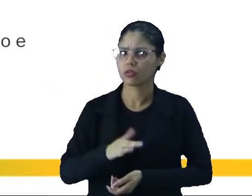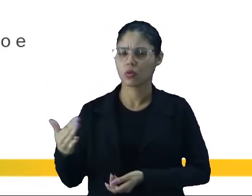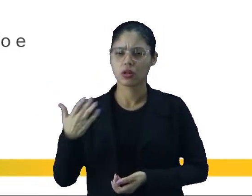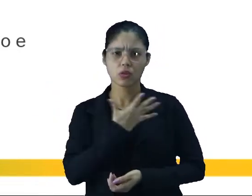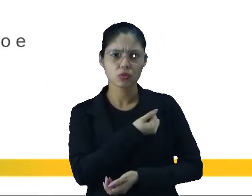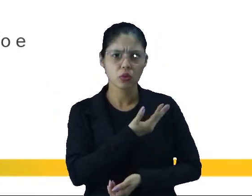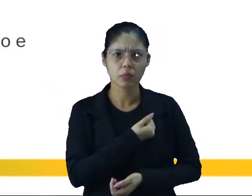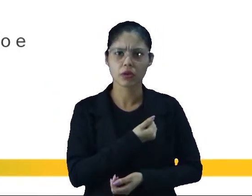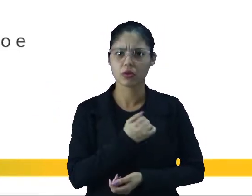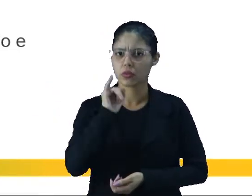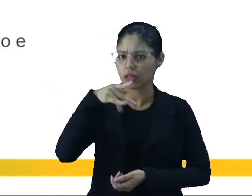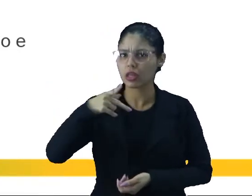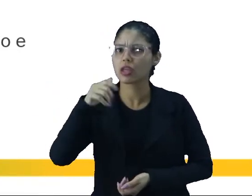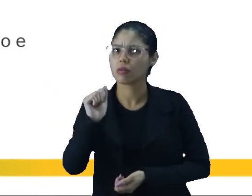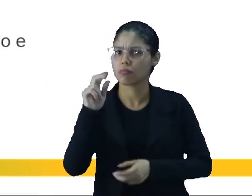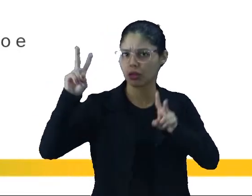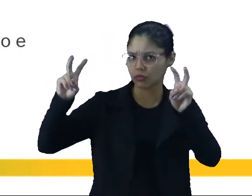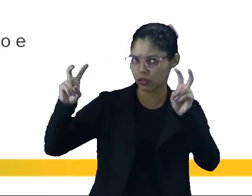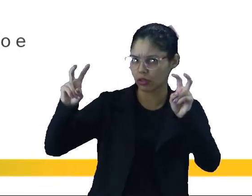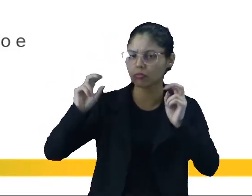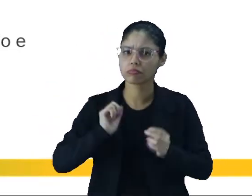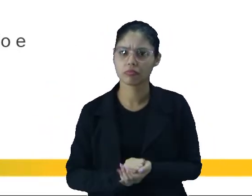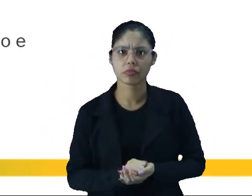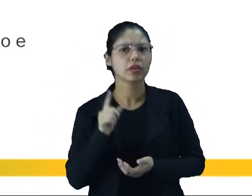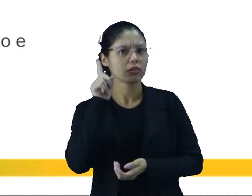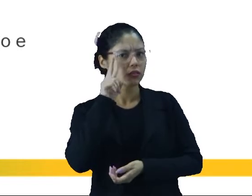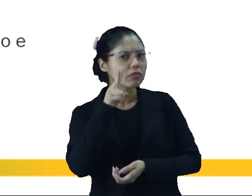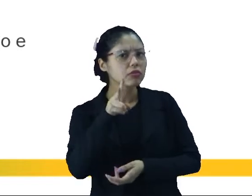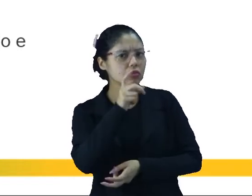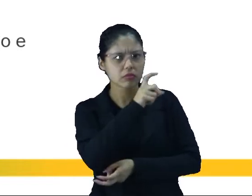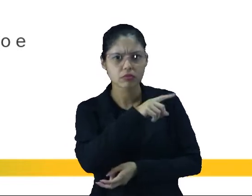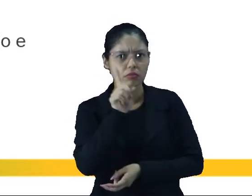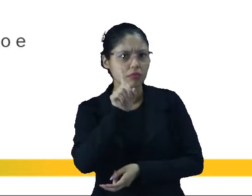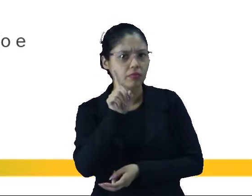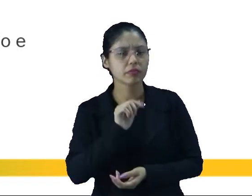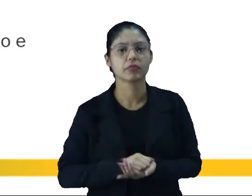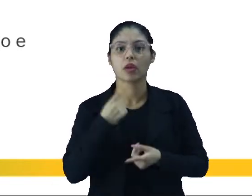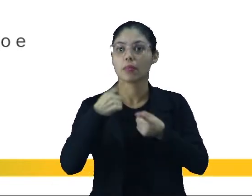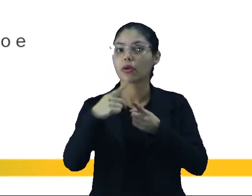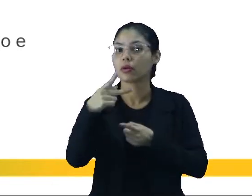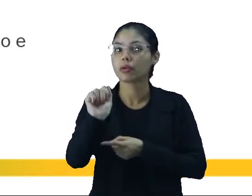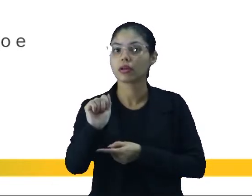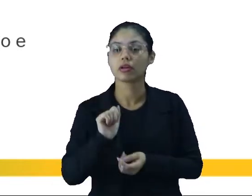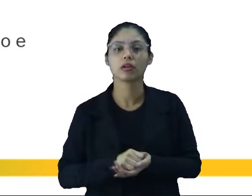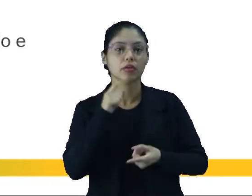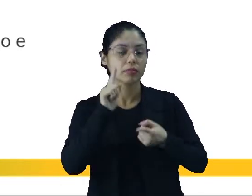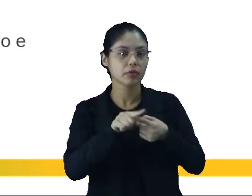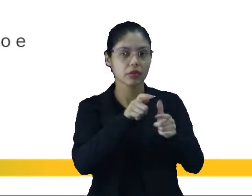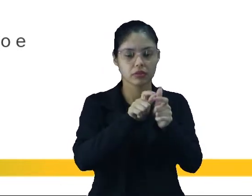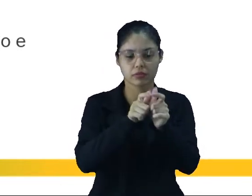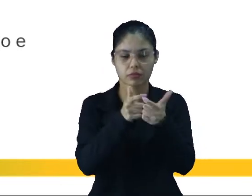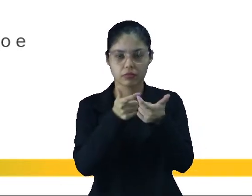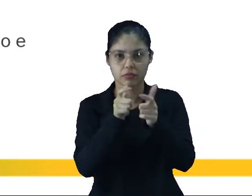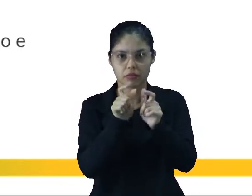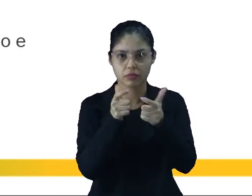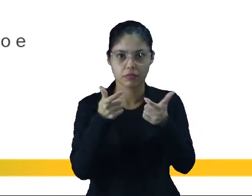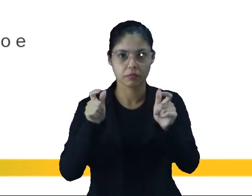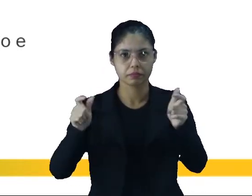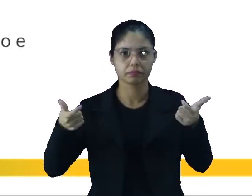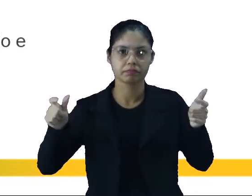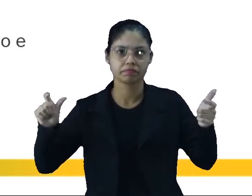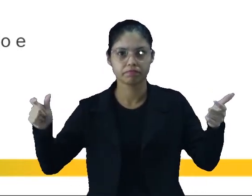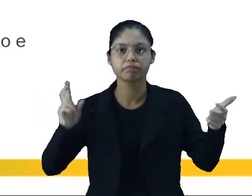tiver um número ímpar de termos, tá ok? Viu que não é difícil? E por que é PA? Porque esse crescimento aqui é